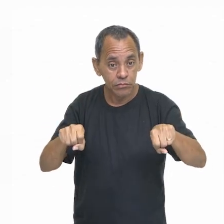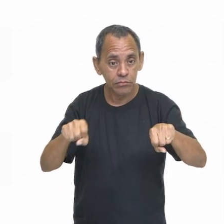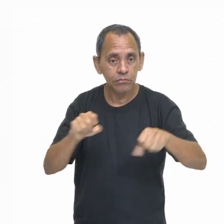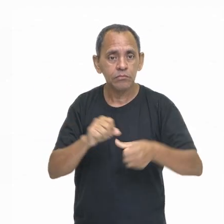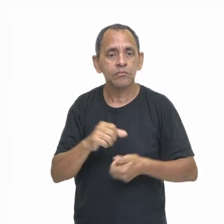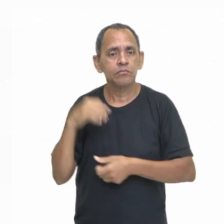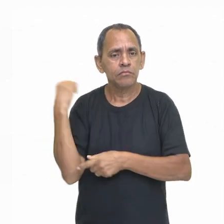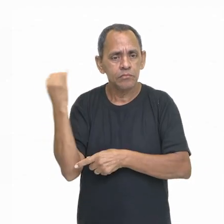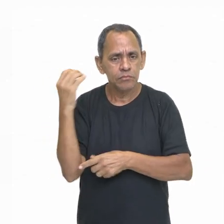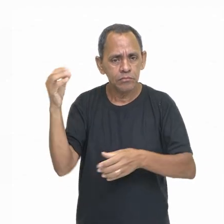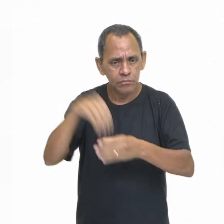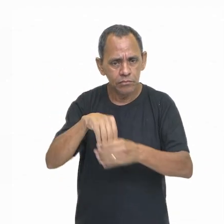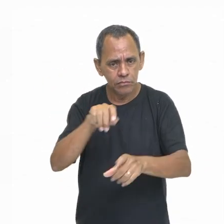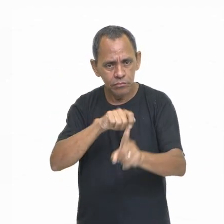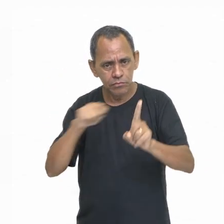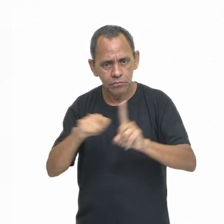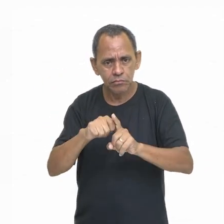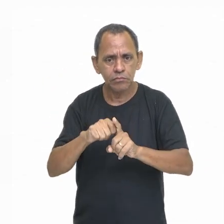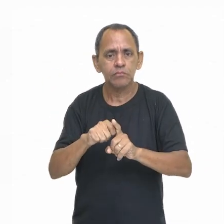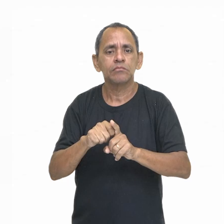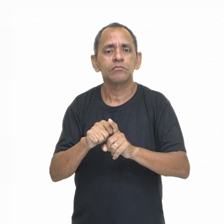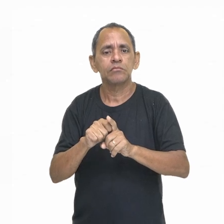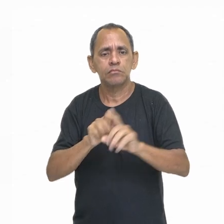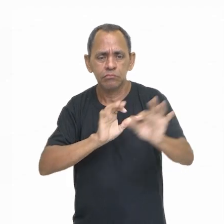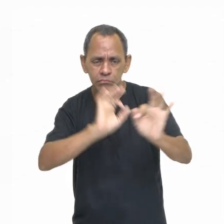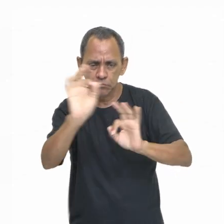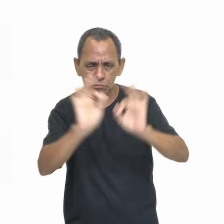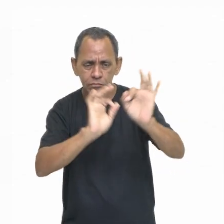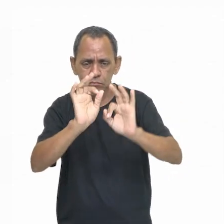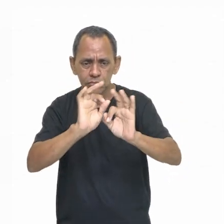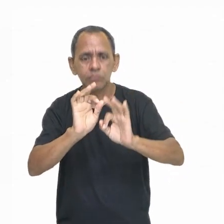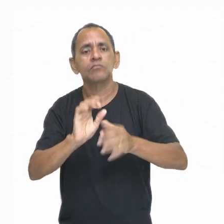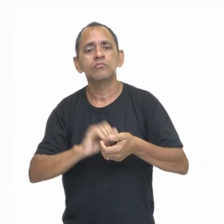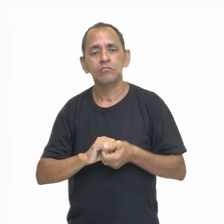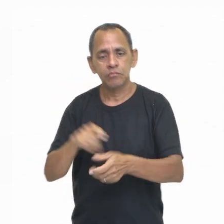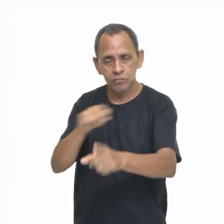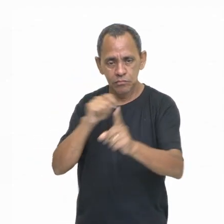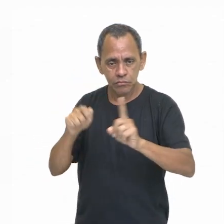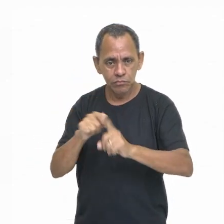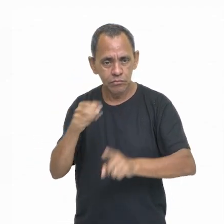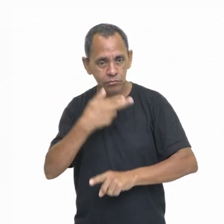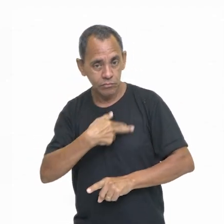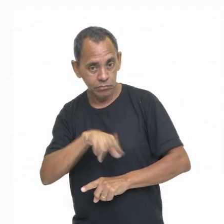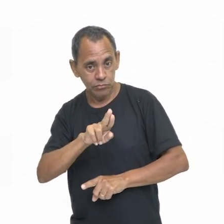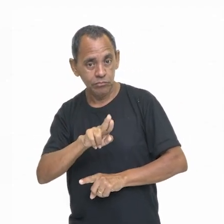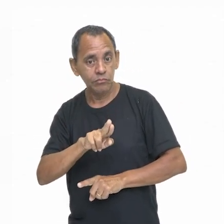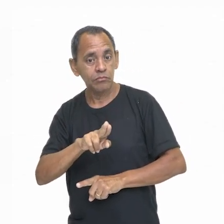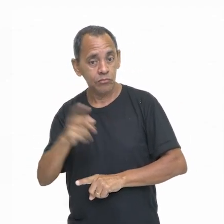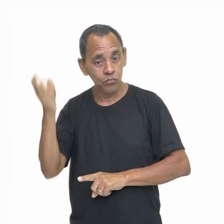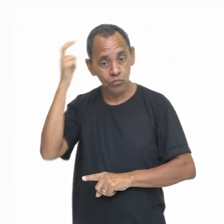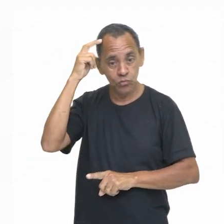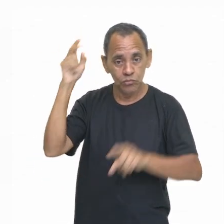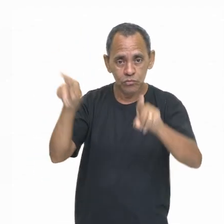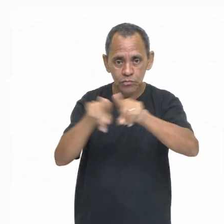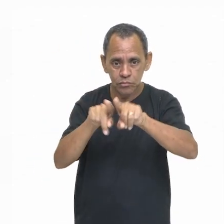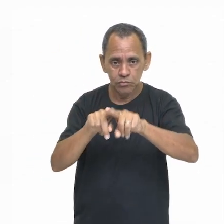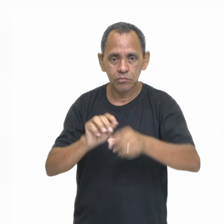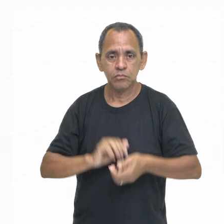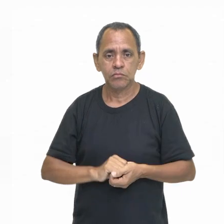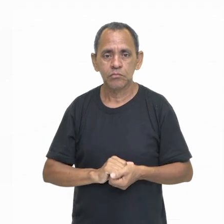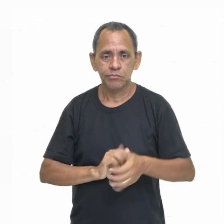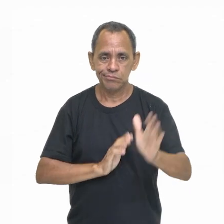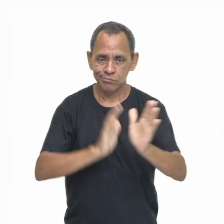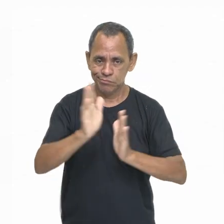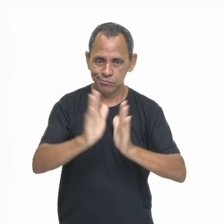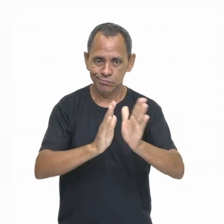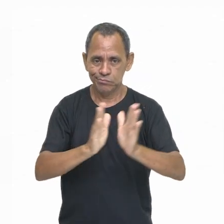moldou, né, a sua estrutura social, religiosa e cultural. por milênios. Apesar de